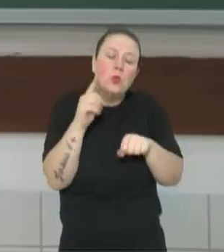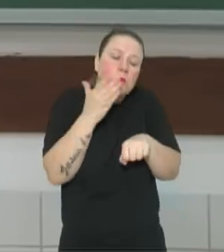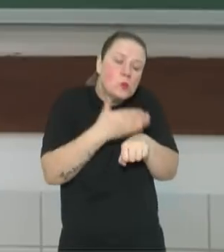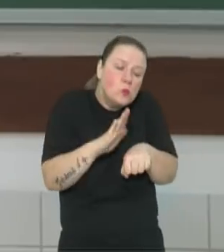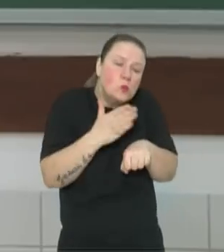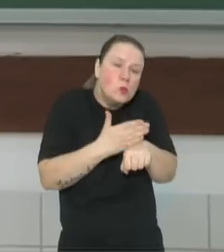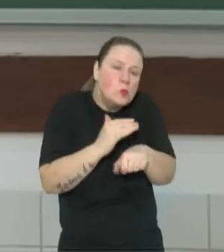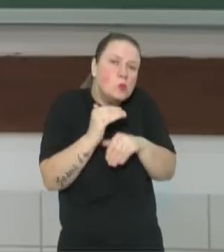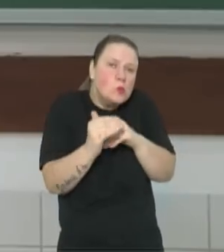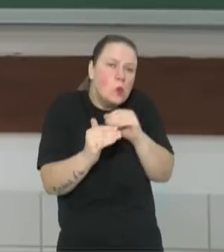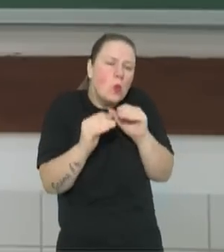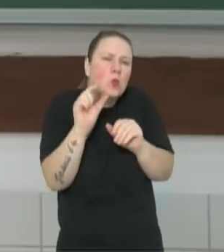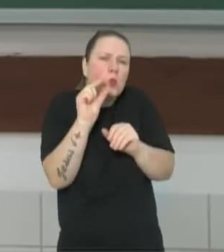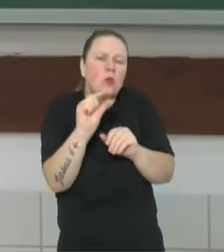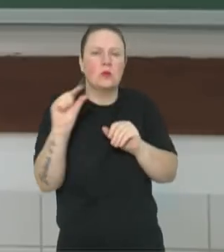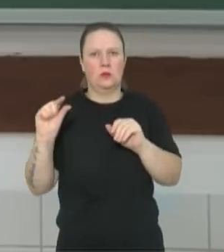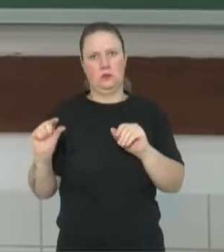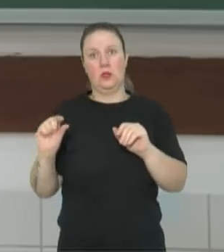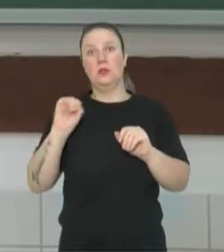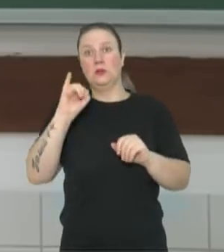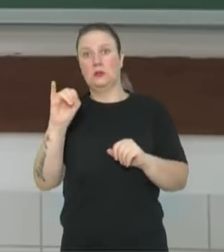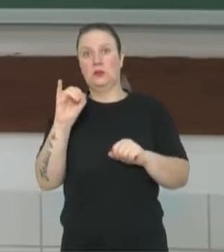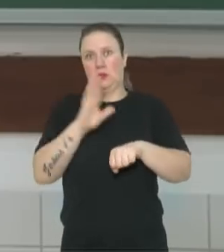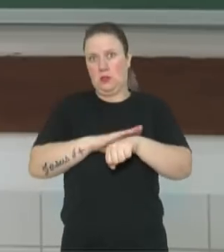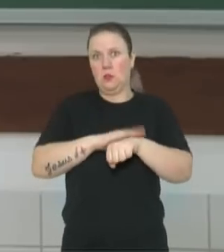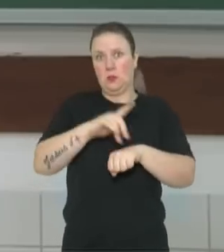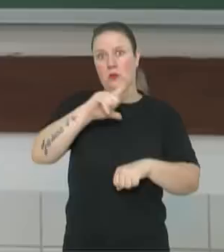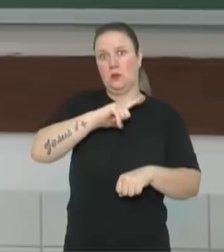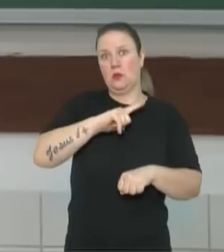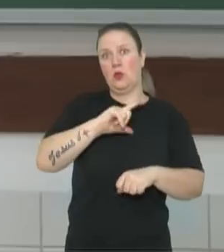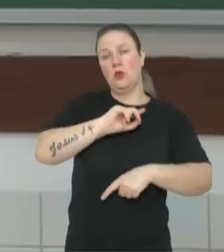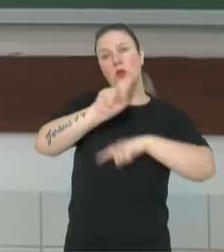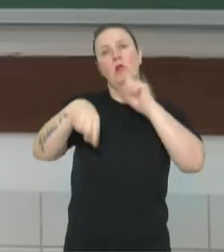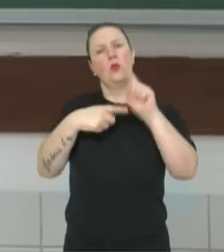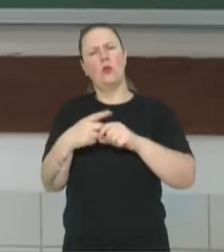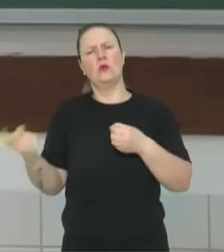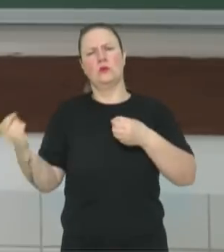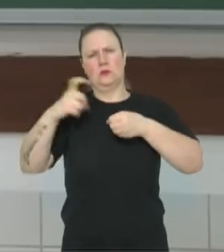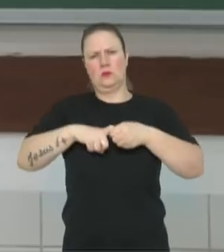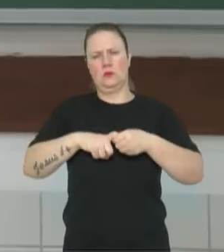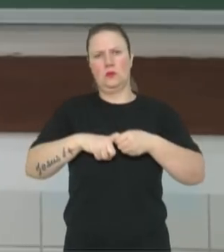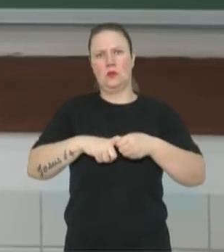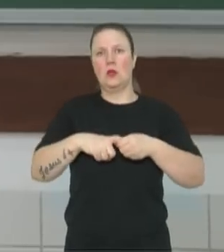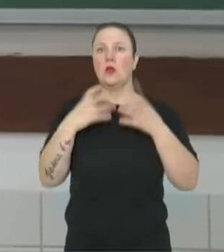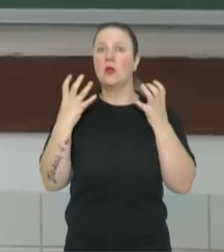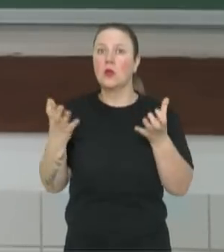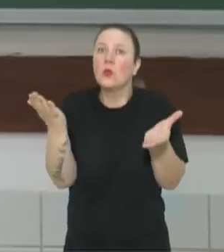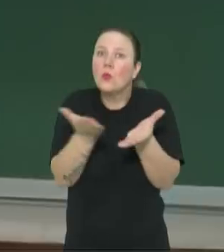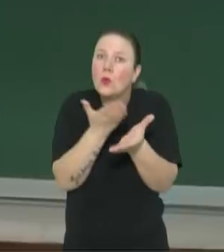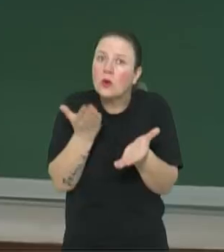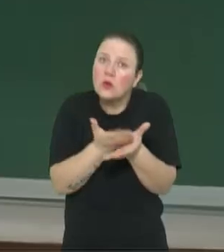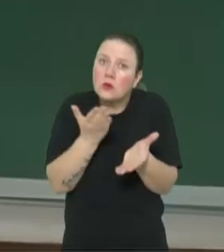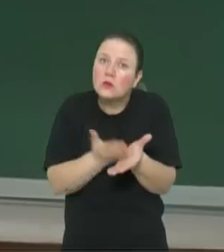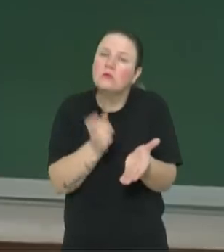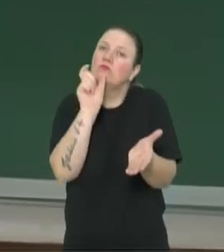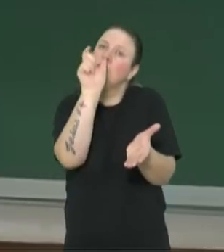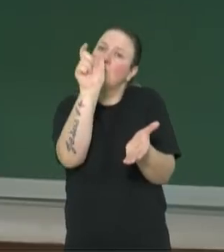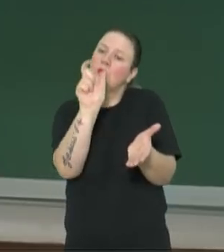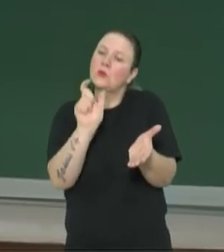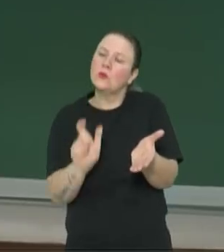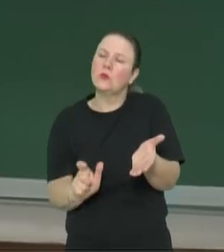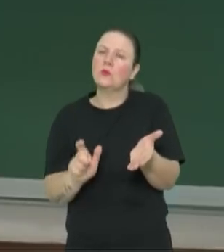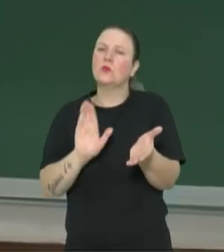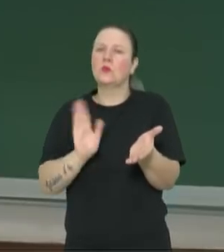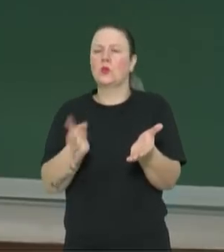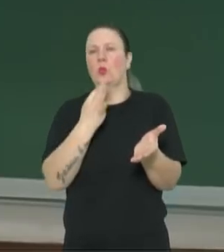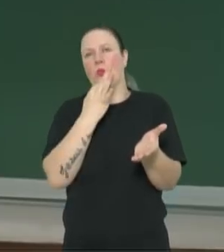o nervoso, certo? Se der tempo, ótimo, senão depois a gente vai conferir. Então, eu quero que no seu caderno, essas palavras você já deve